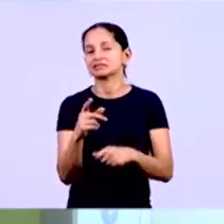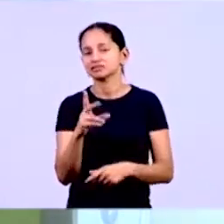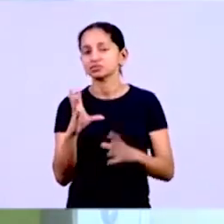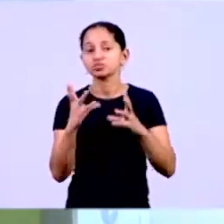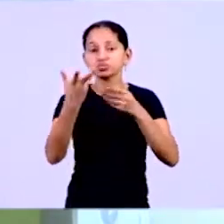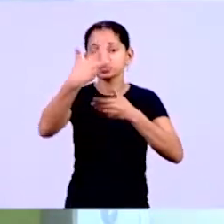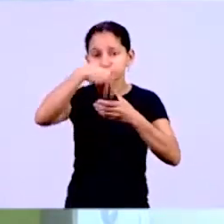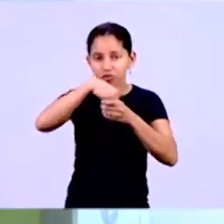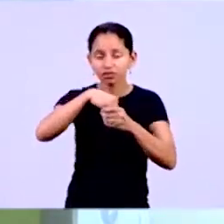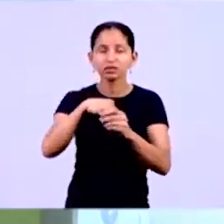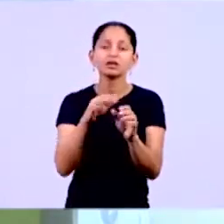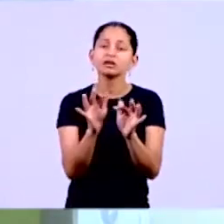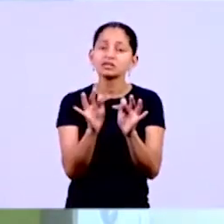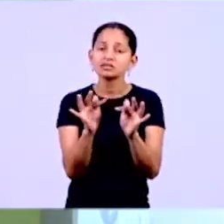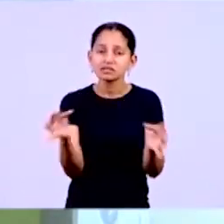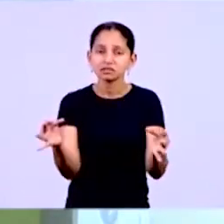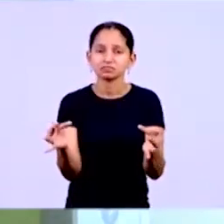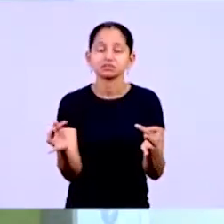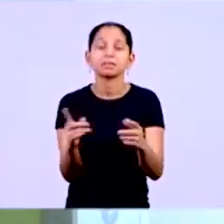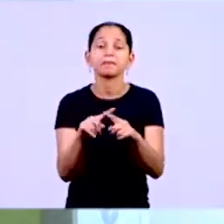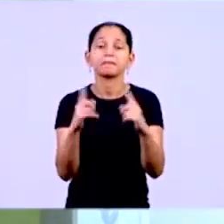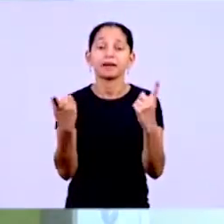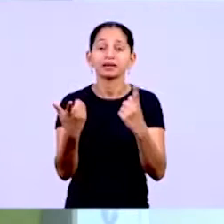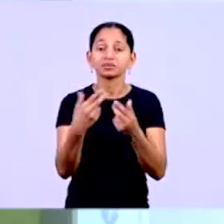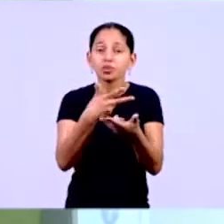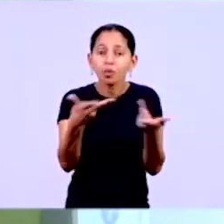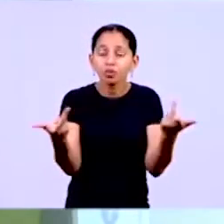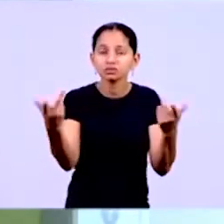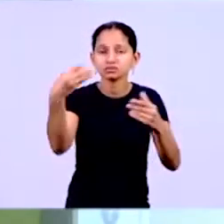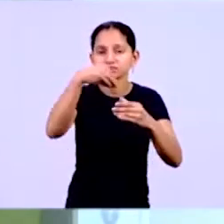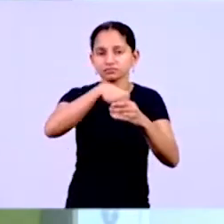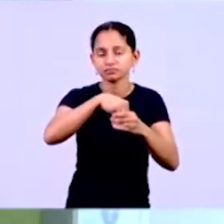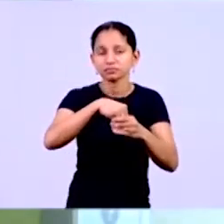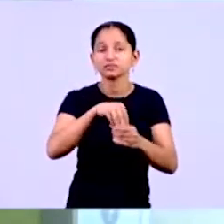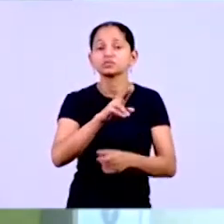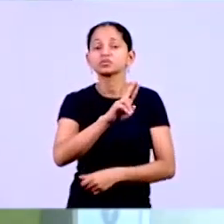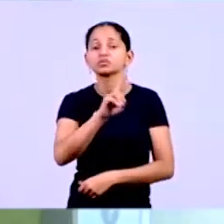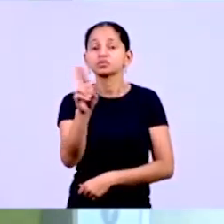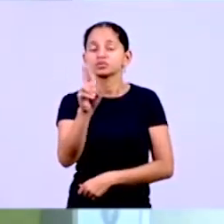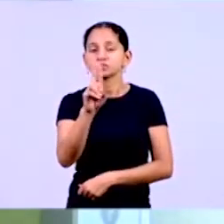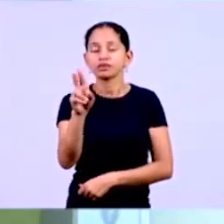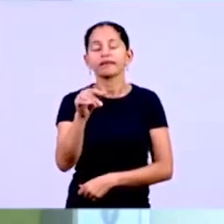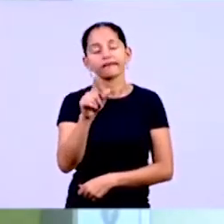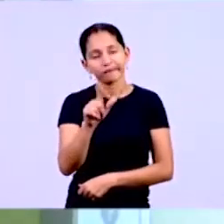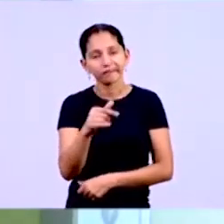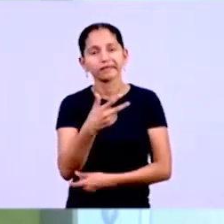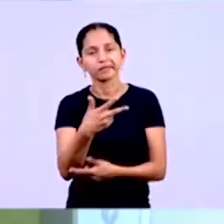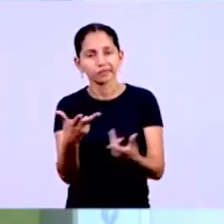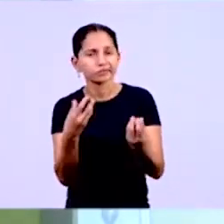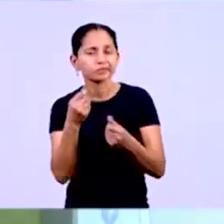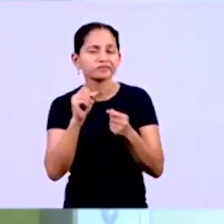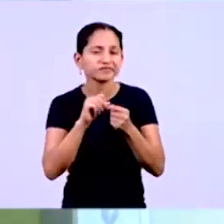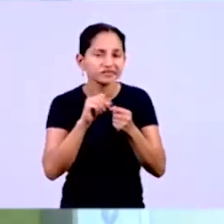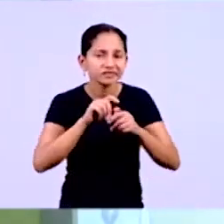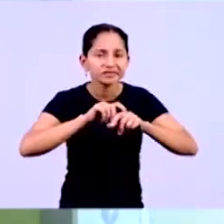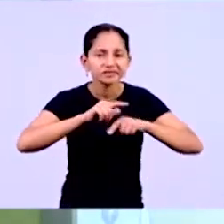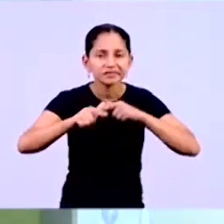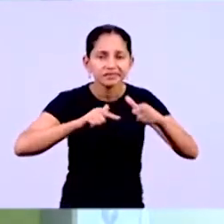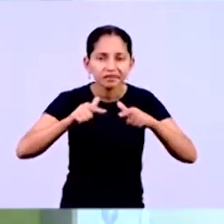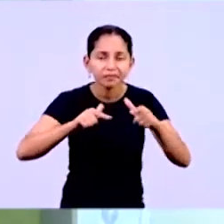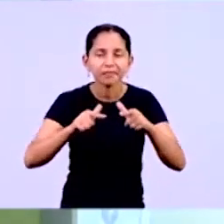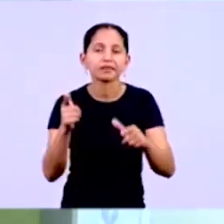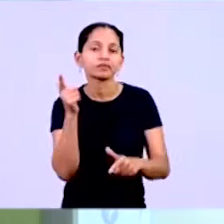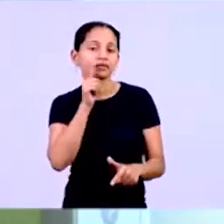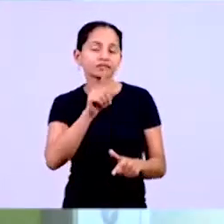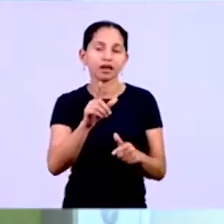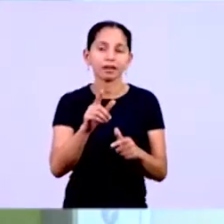um computador simples, não precisa ser um supercomputador, mas é um computador simples. O nome disso a gente chama de workstation ou estações de trabalho. São